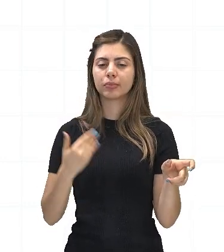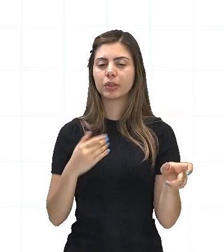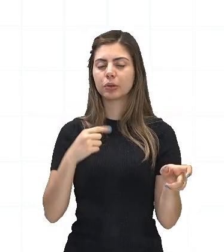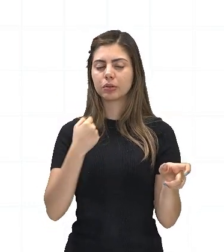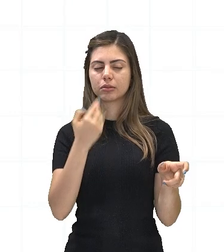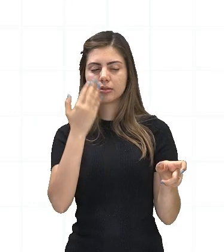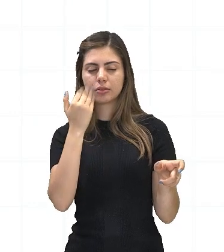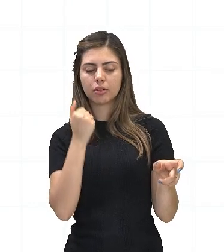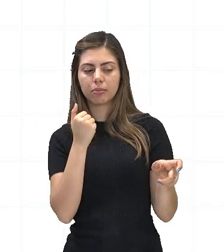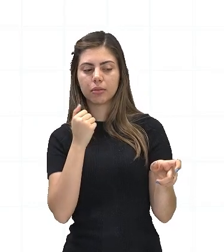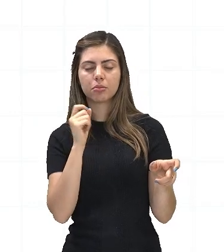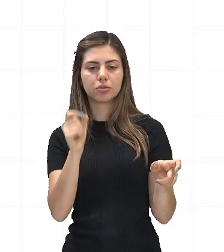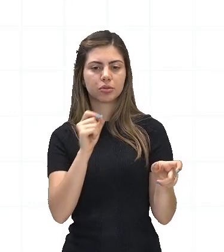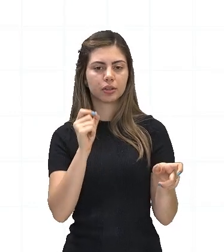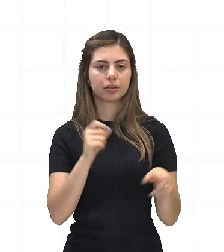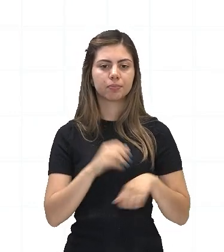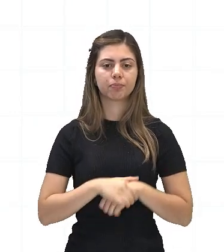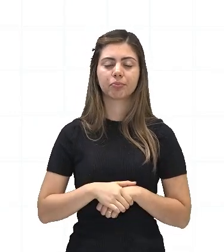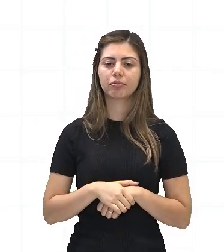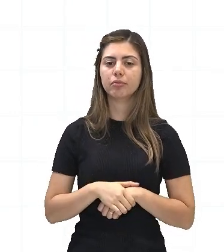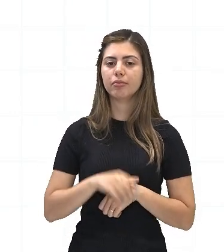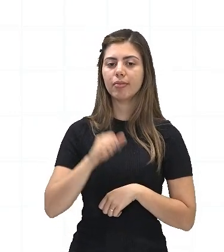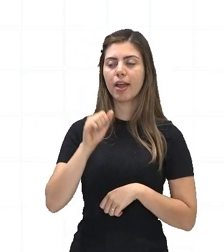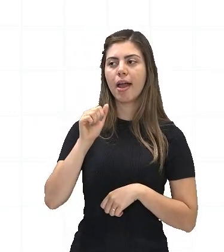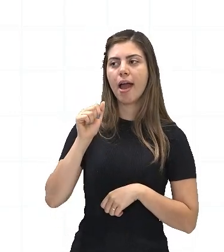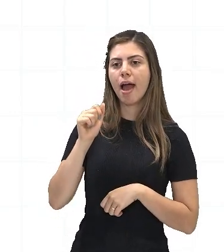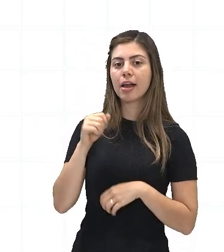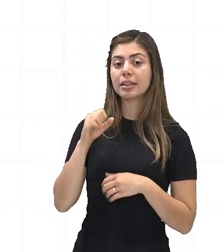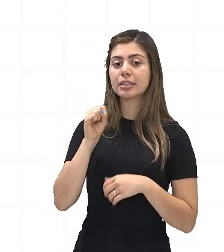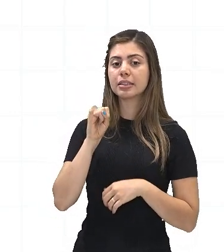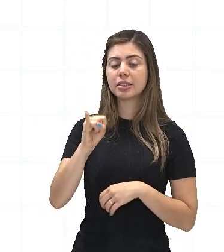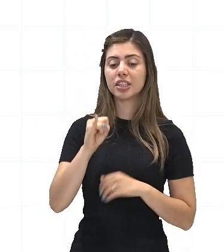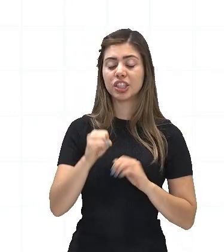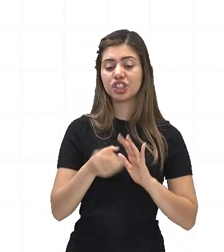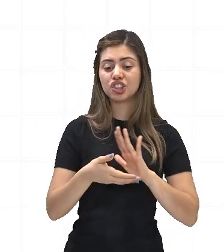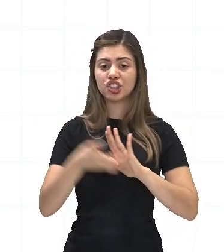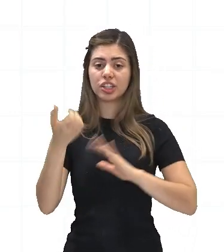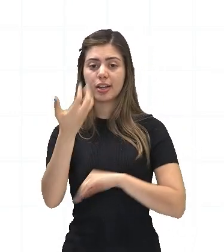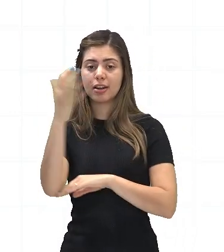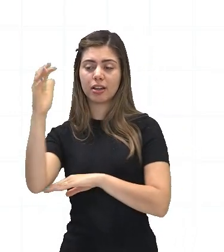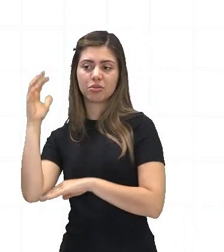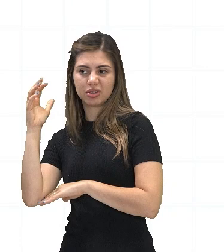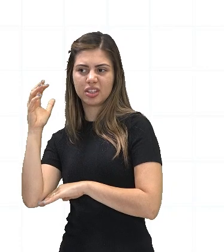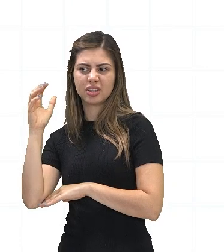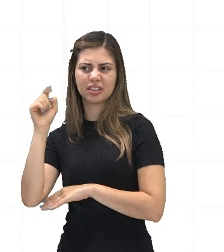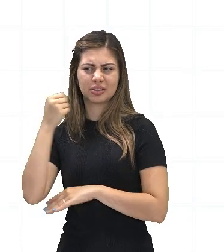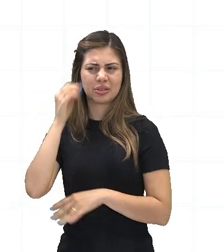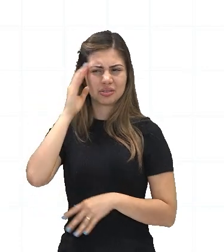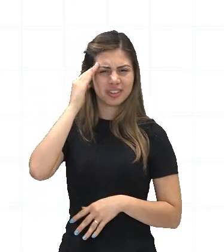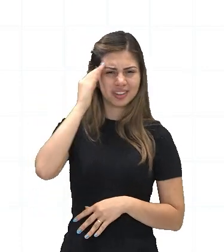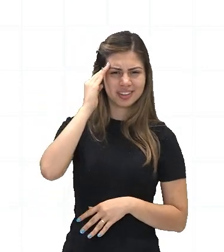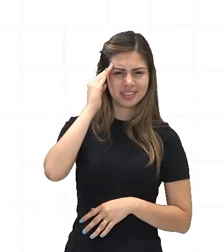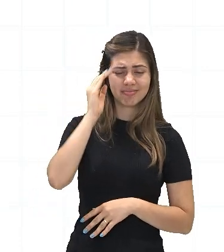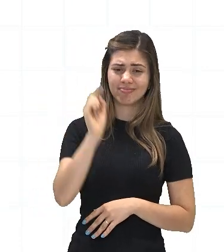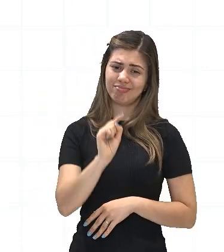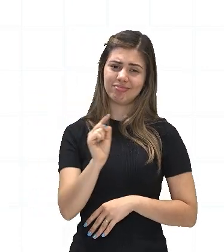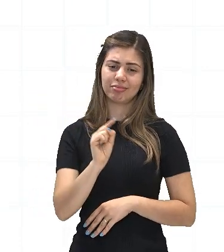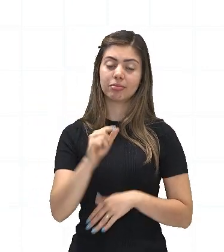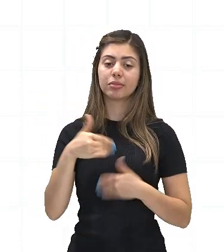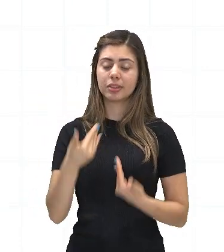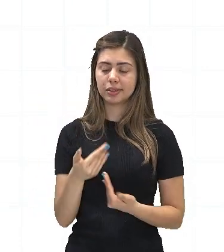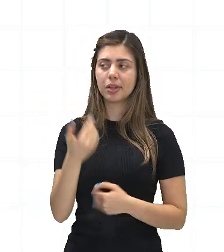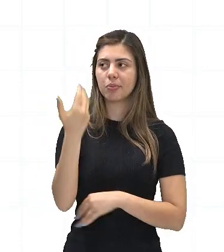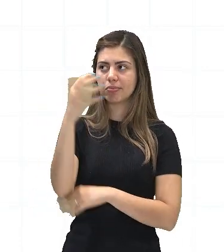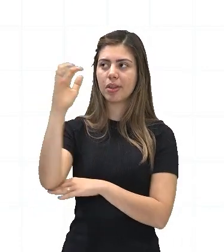dessa oração se eu disser A pede ajuda ou natureza pede ajuda? A segunda opção, né? Natureza pede